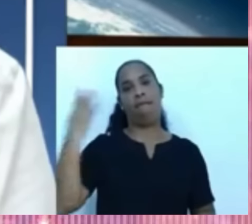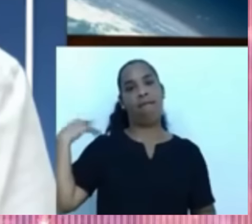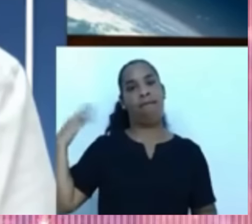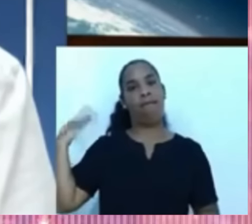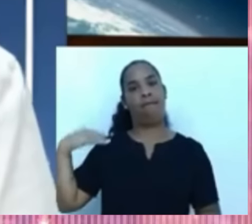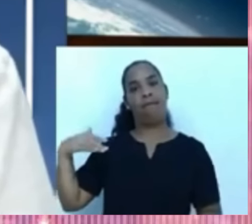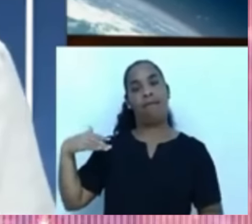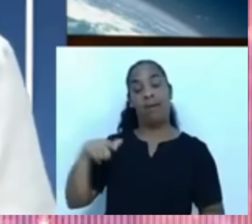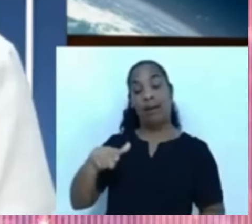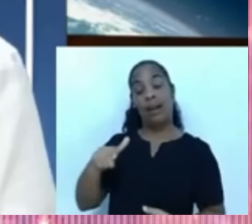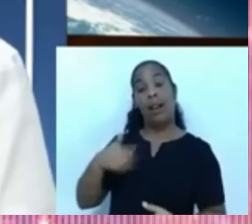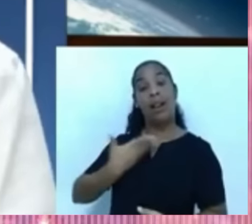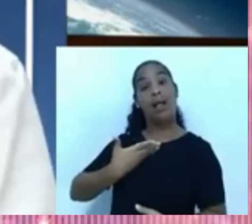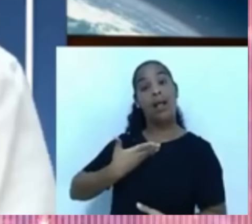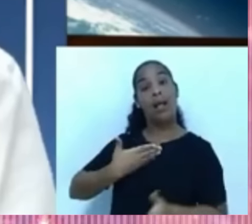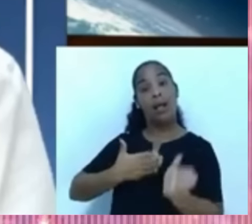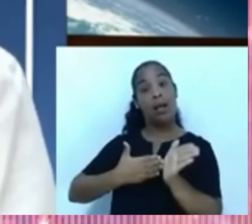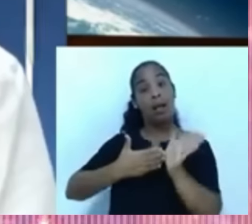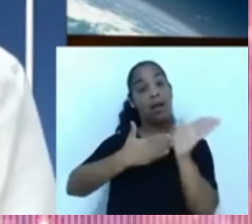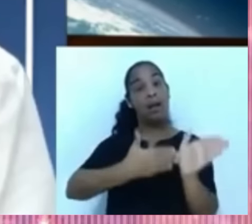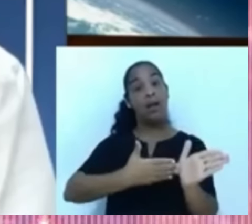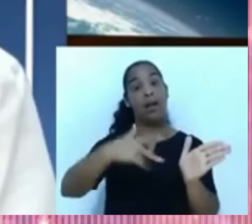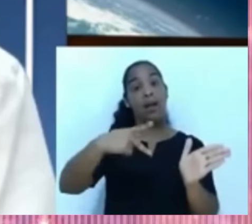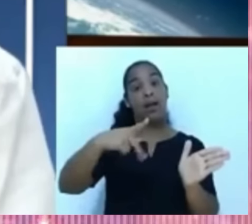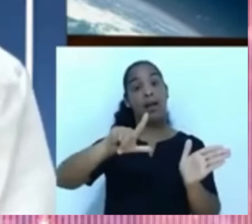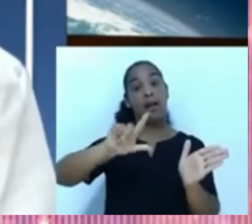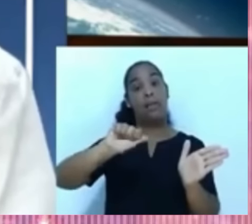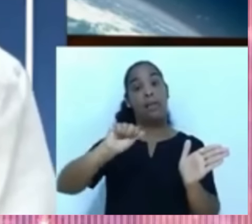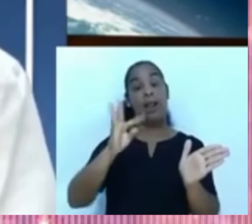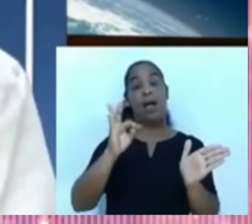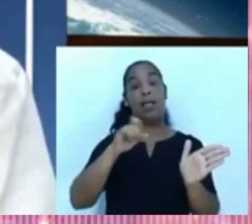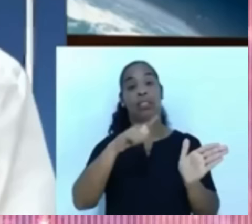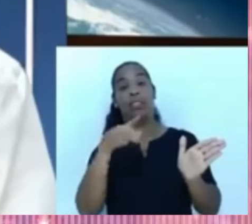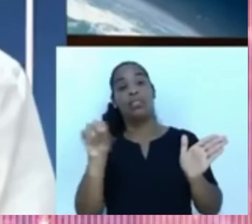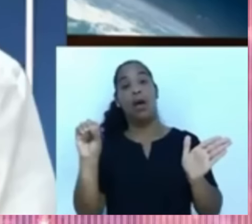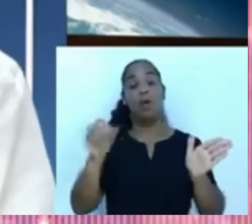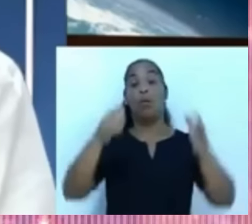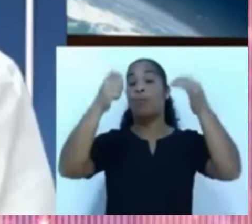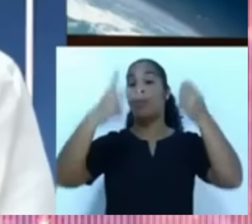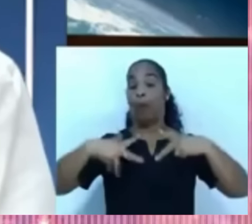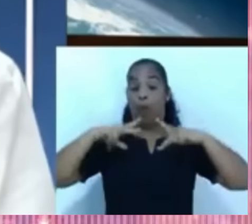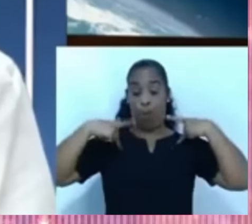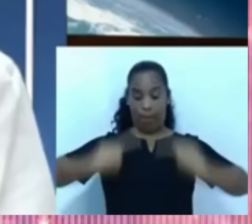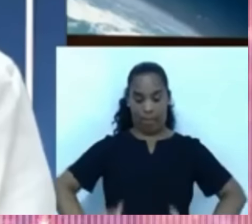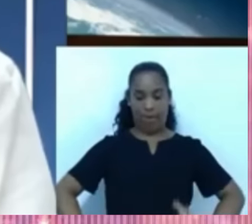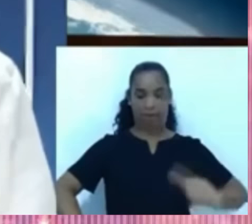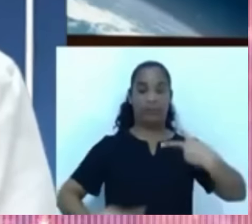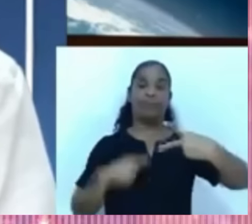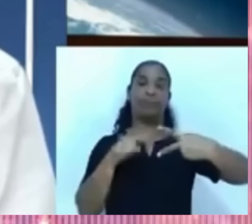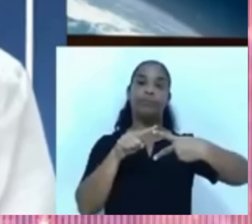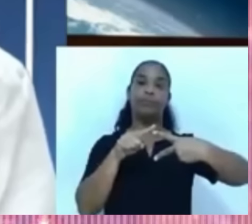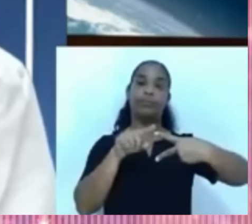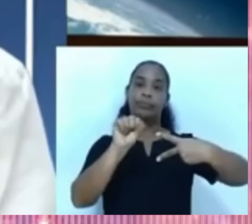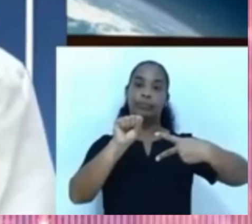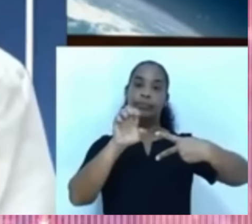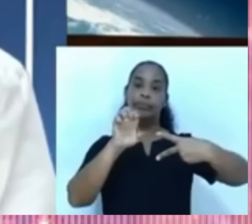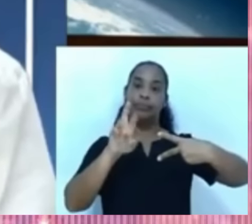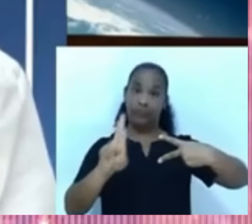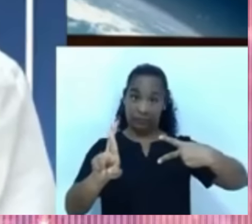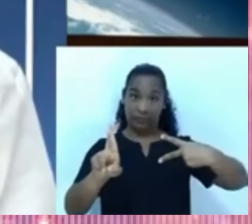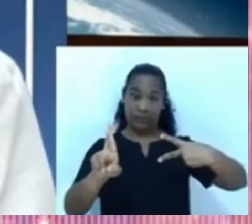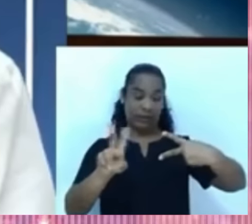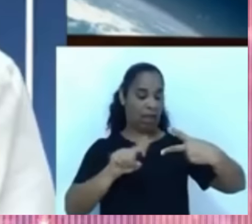Platão costumavam dizer que a criatura humana é constituída de dois elementos o ser e o não